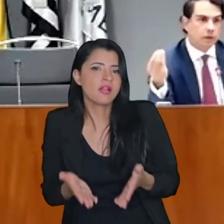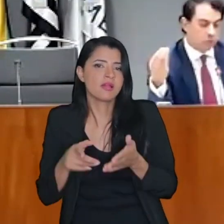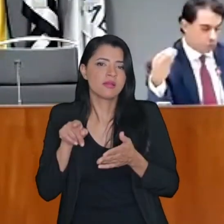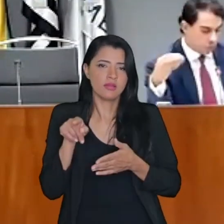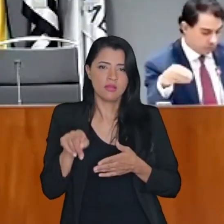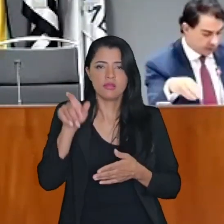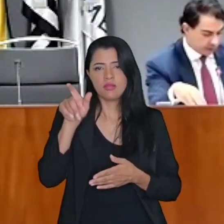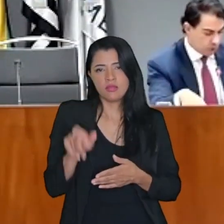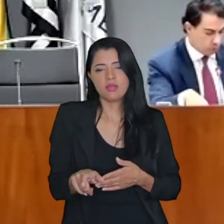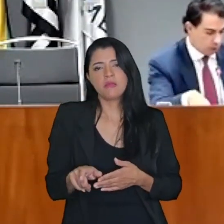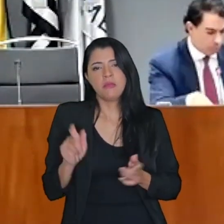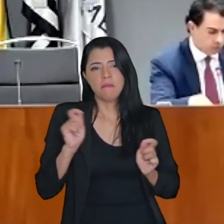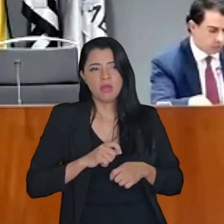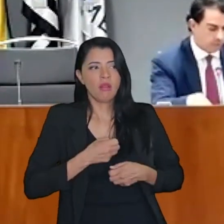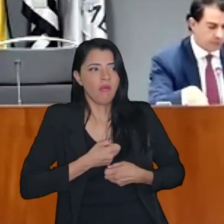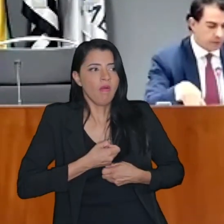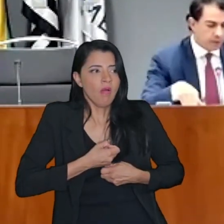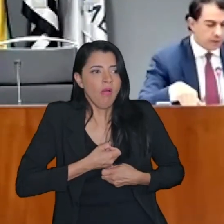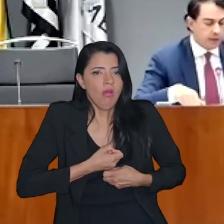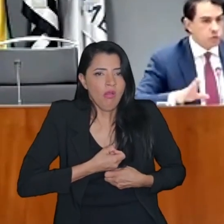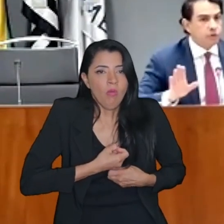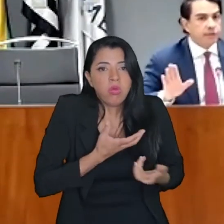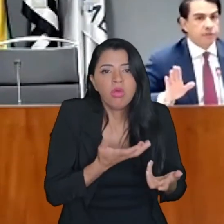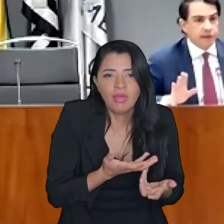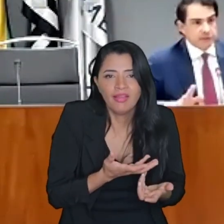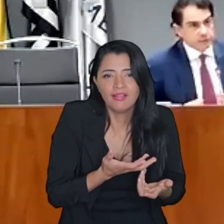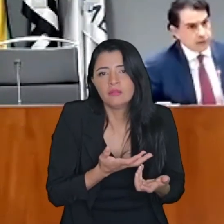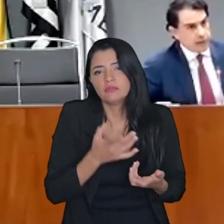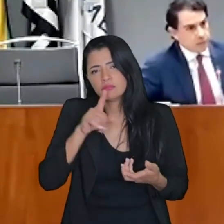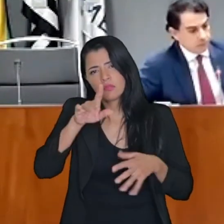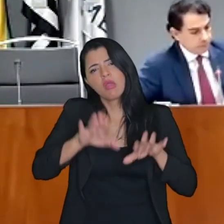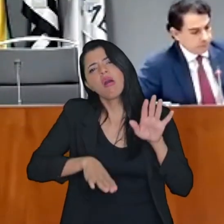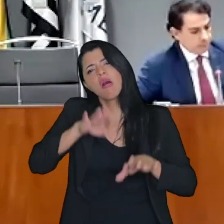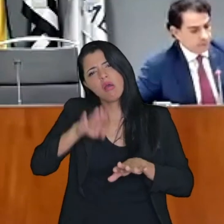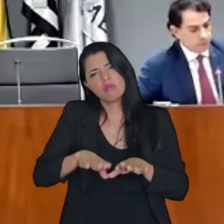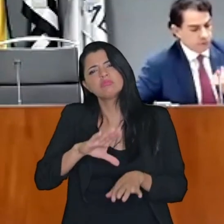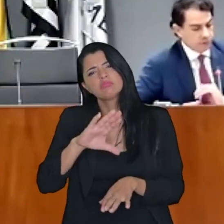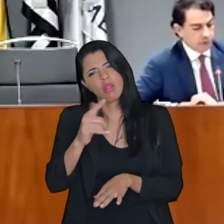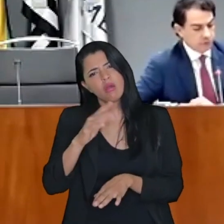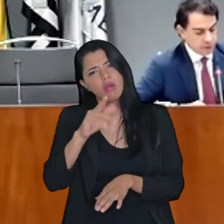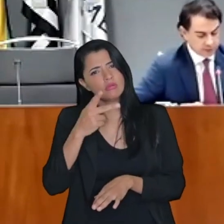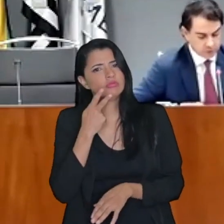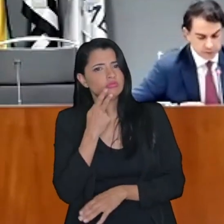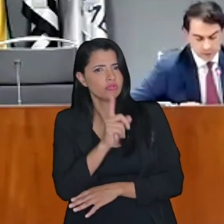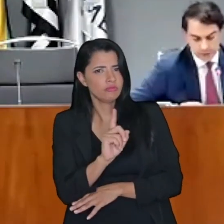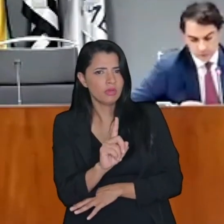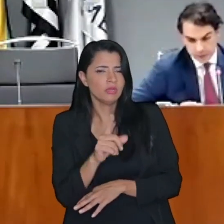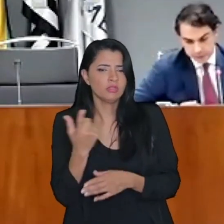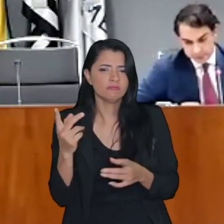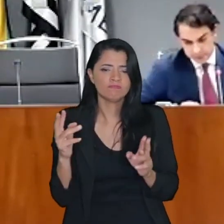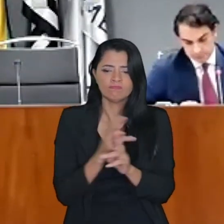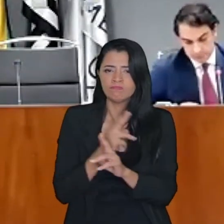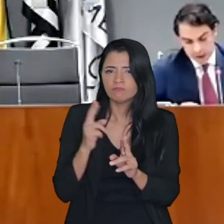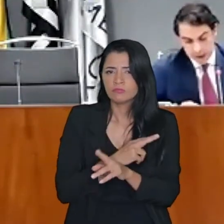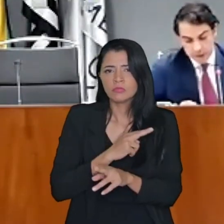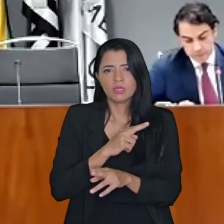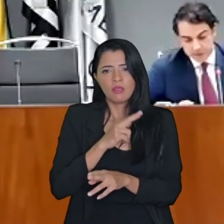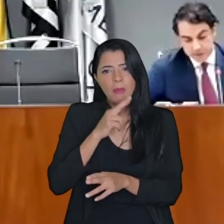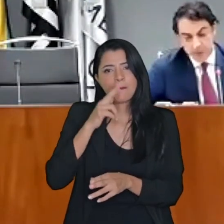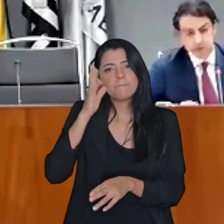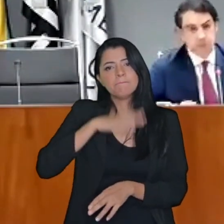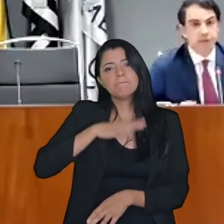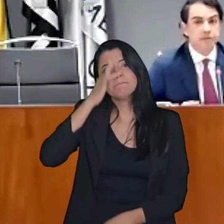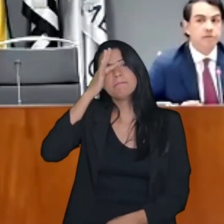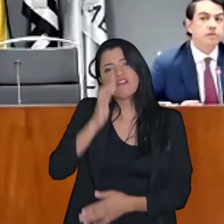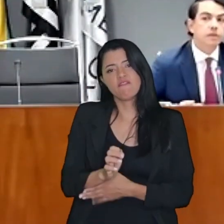estimular o potencial colaborador. Isso muitas vezes, claro, não estou falando de questões relacionadas à má-fé,